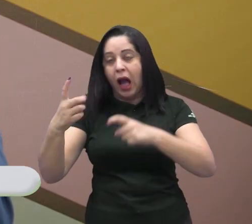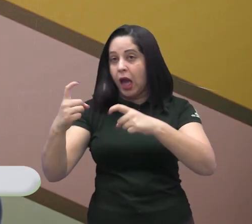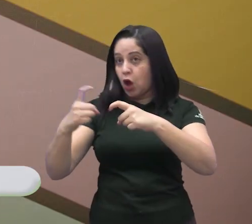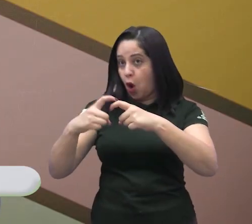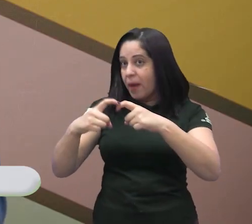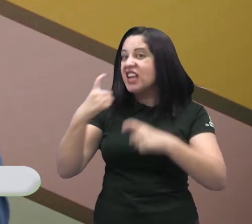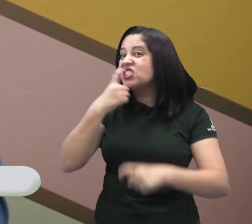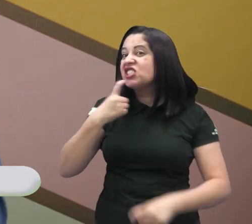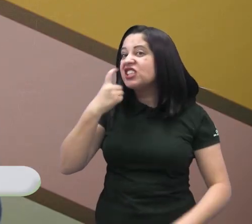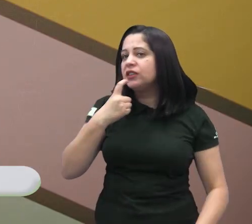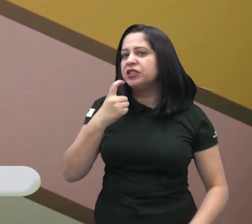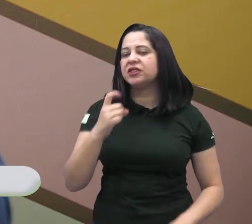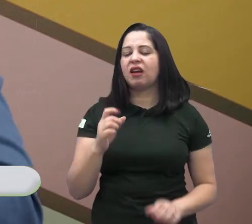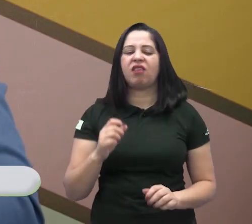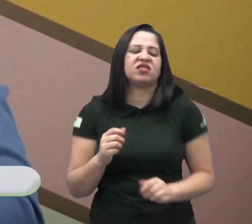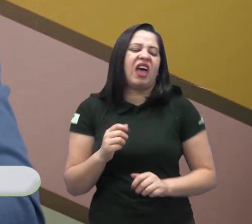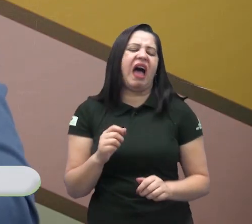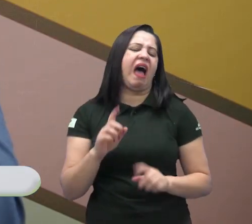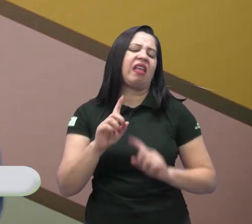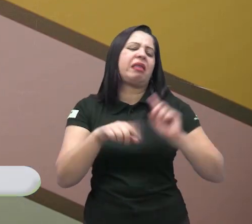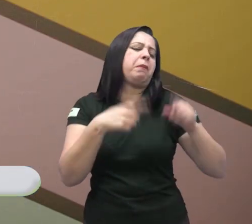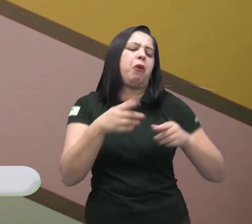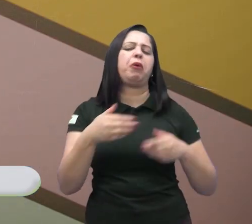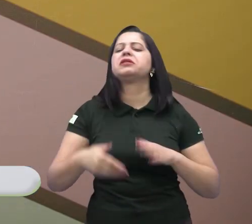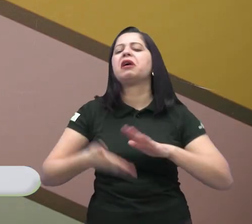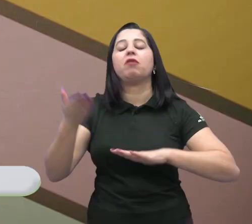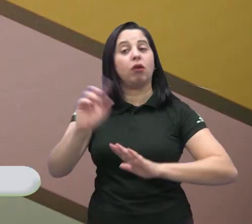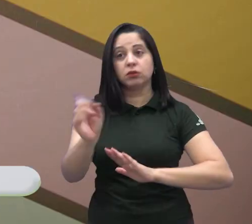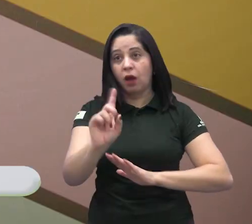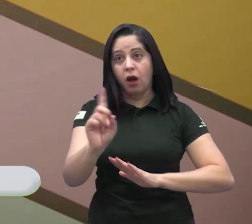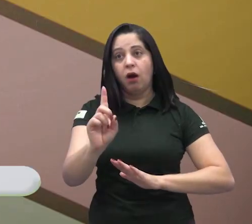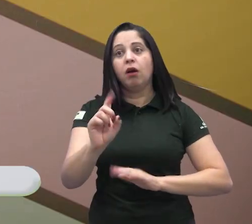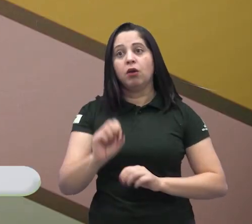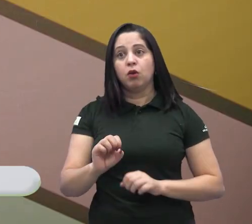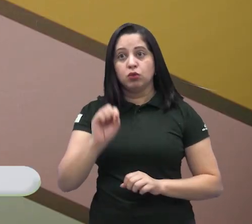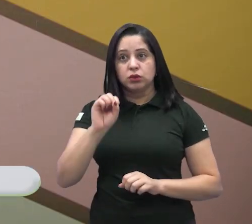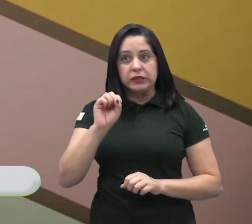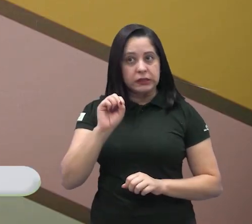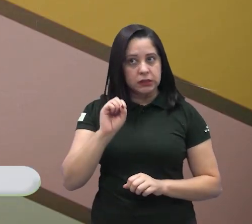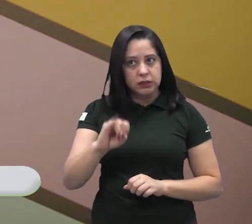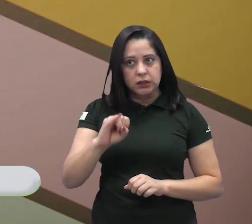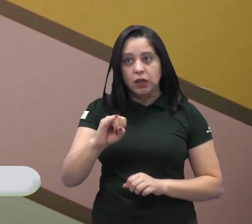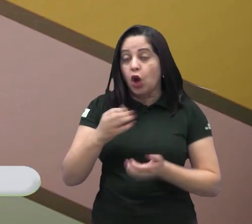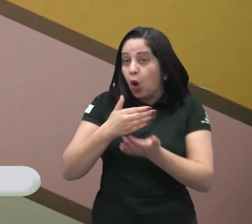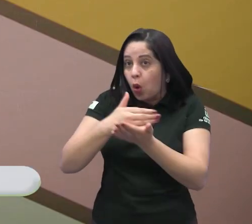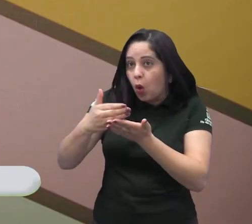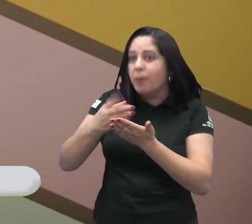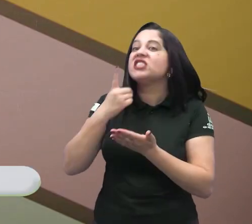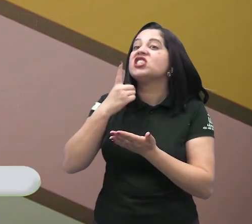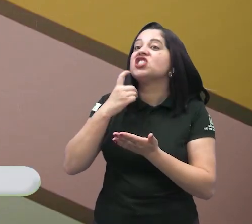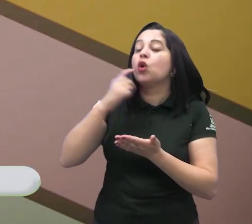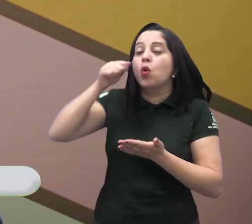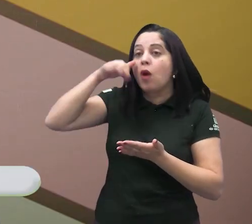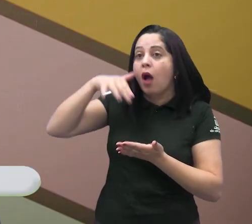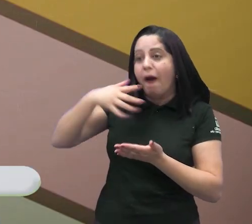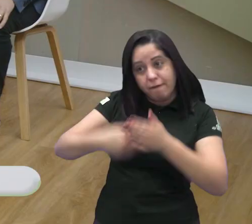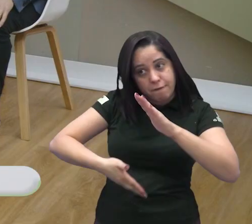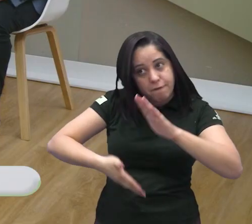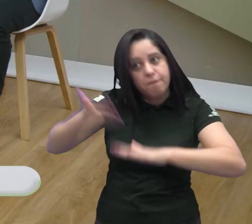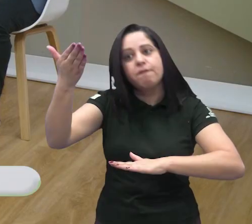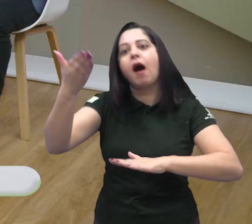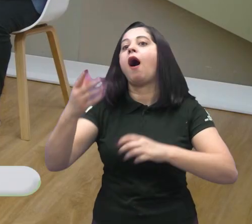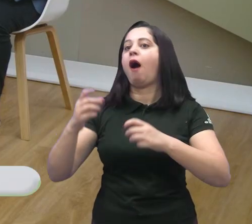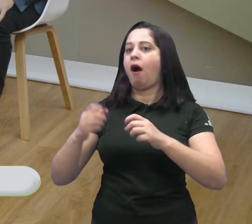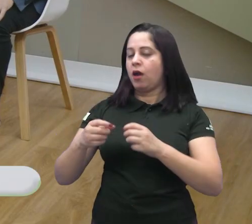deixe, depois eu vejo, parou de sangrar um dia, voltou a sangrar 3 dias depois, não importa. Sangrou, vá procurar. Procura